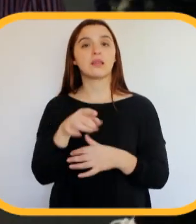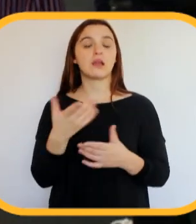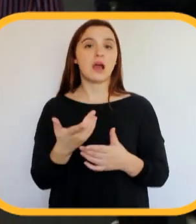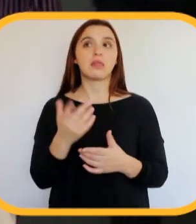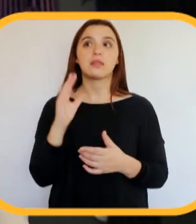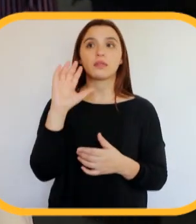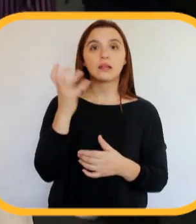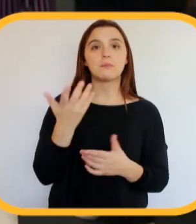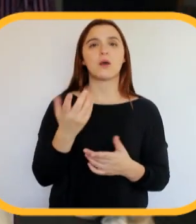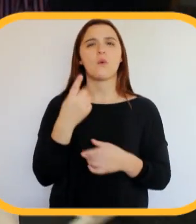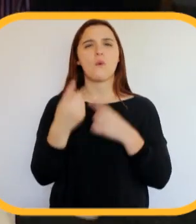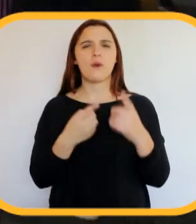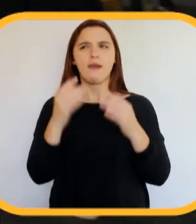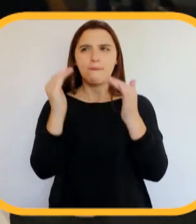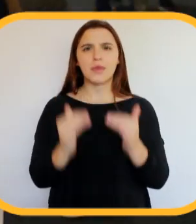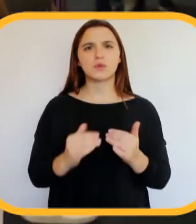climática é reduzirem até